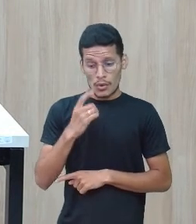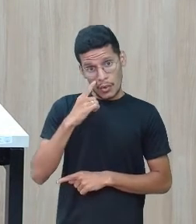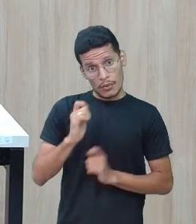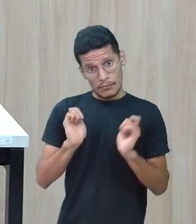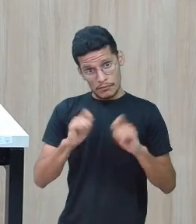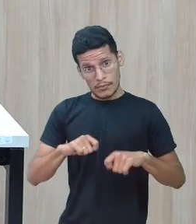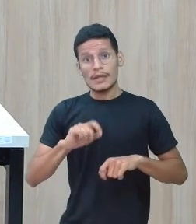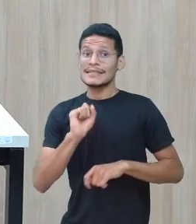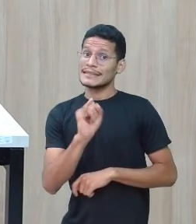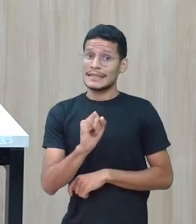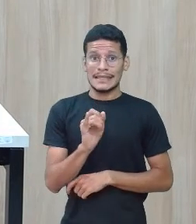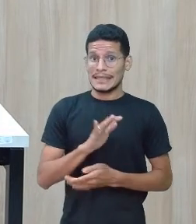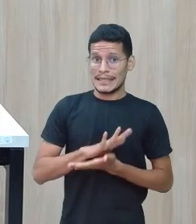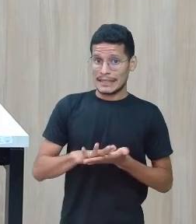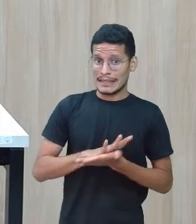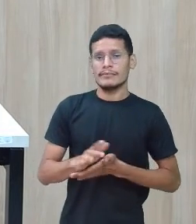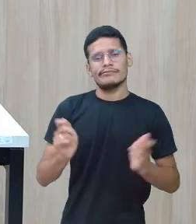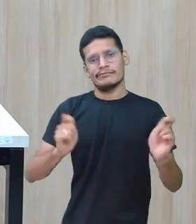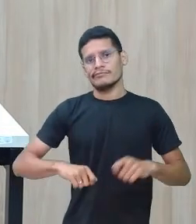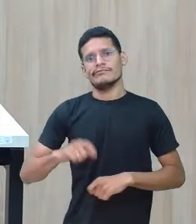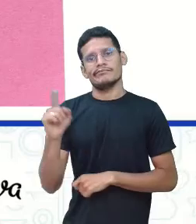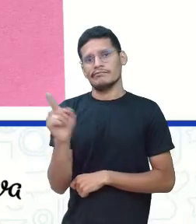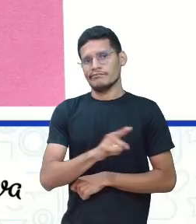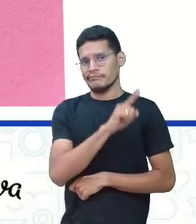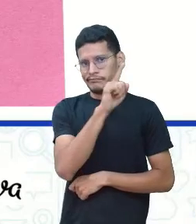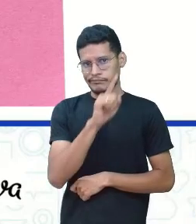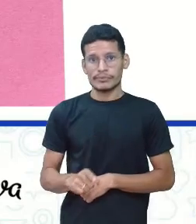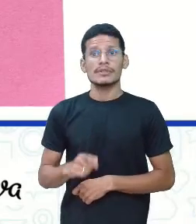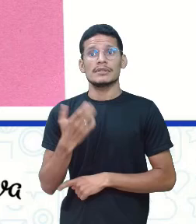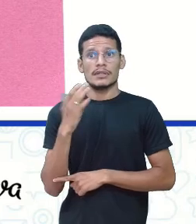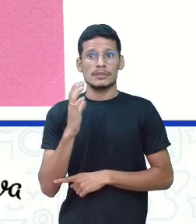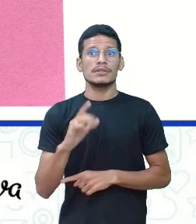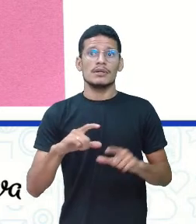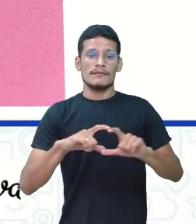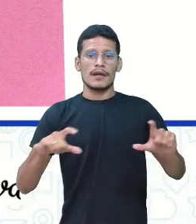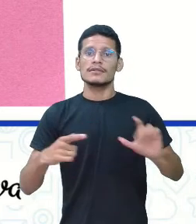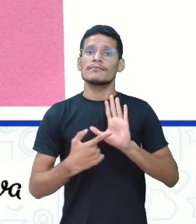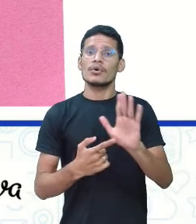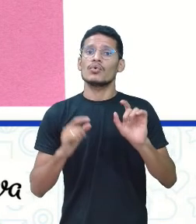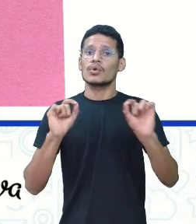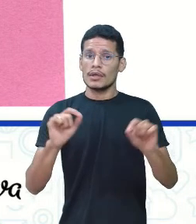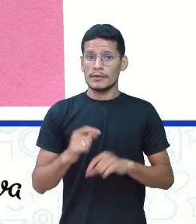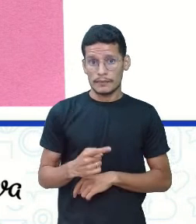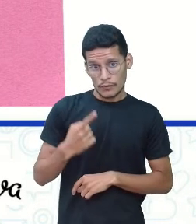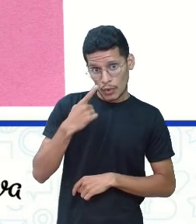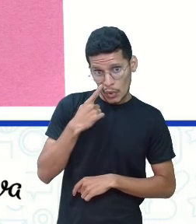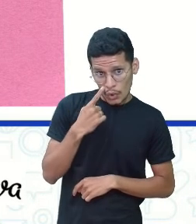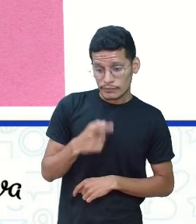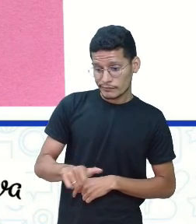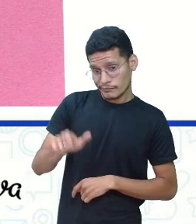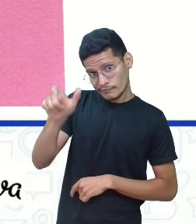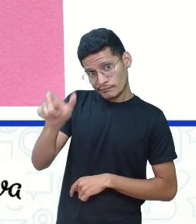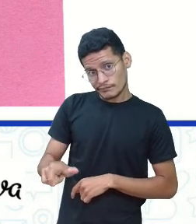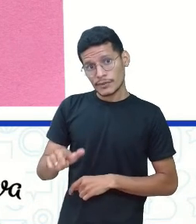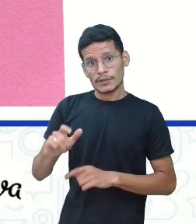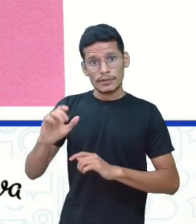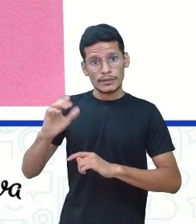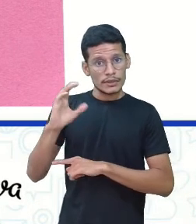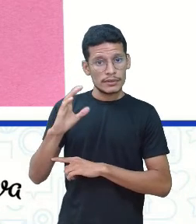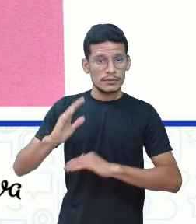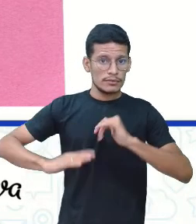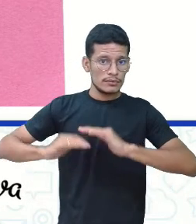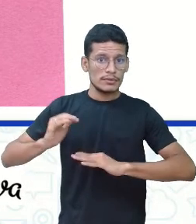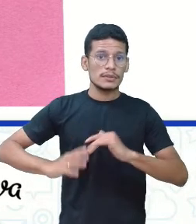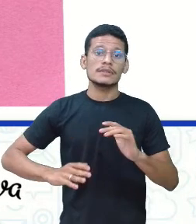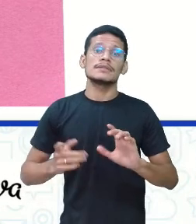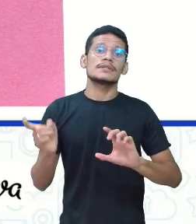ele proíbe, não é? E os cientistas trazem uma frase para a gente aqui. Segundo os cientistas, tudo